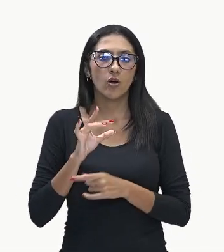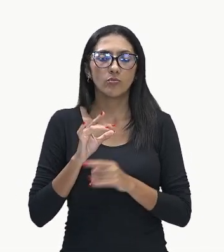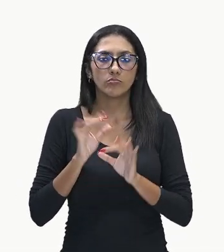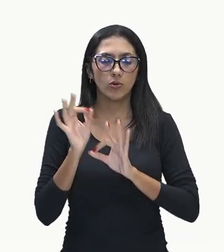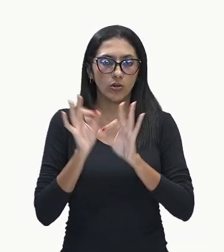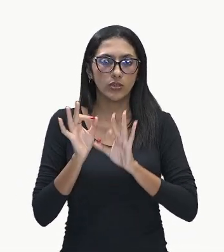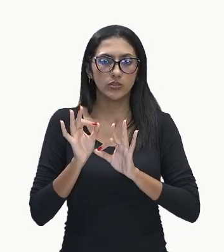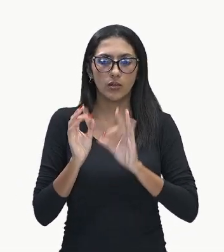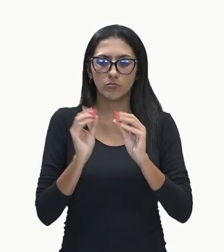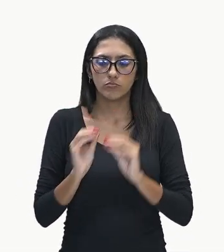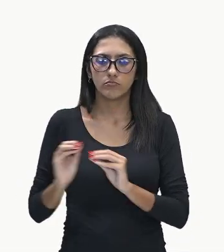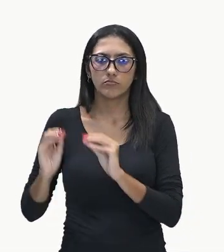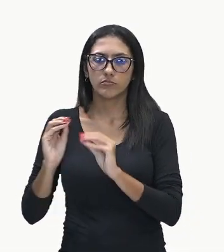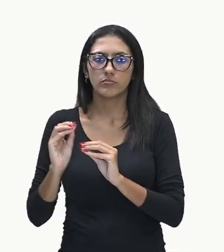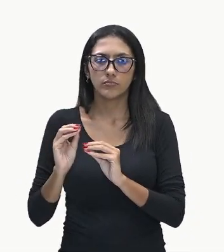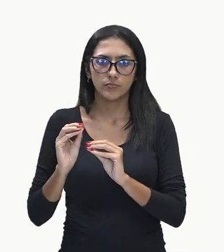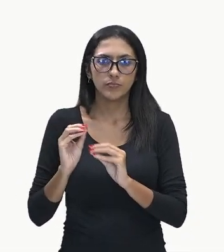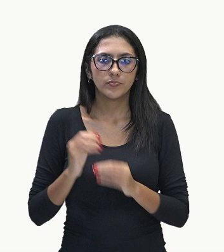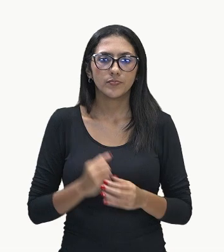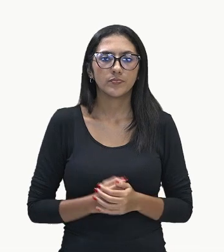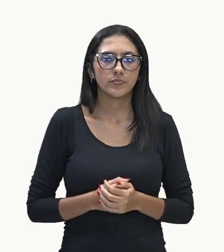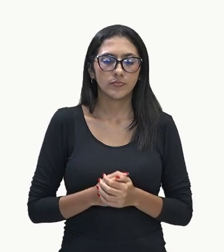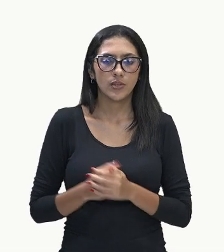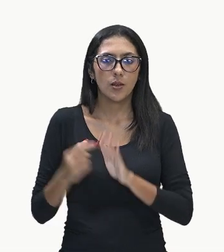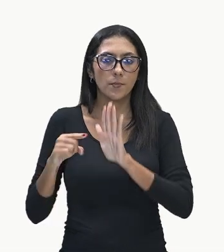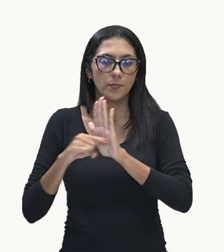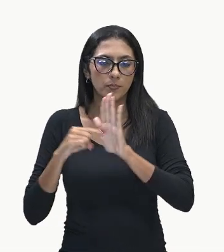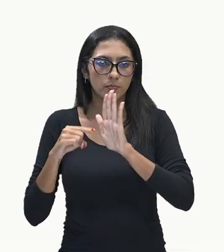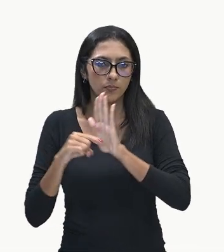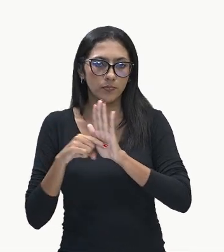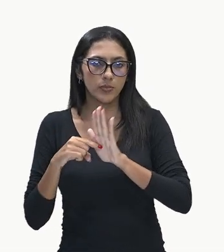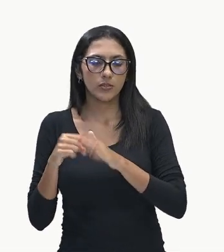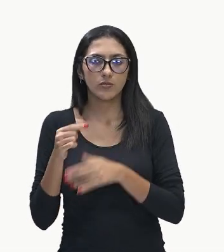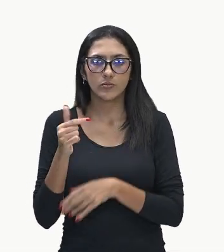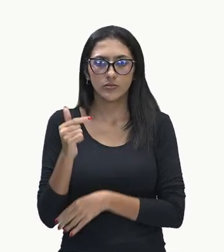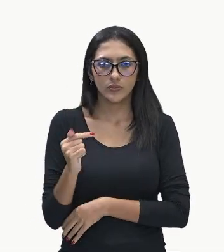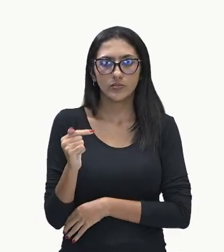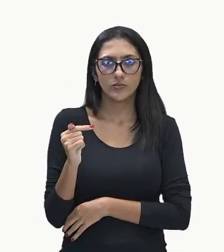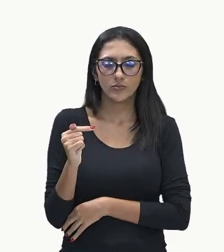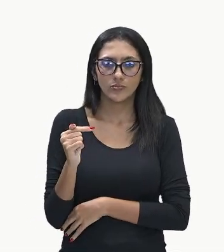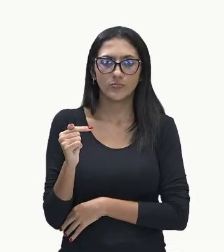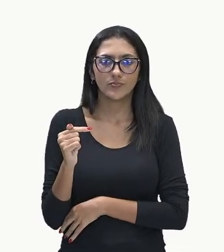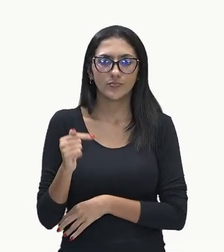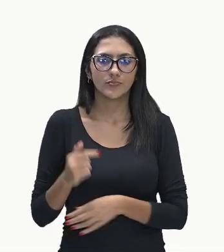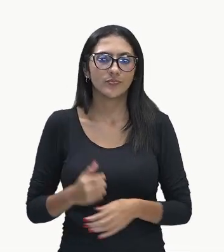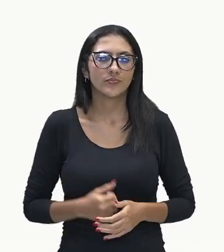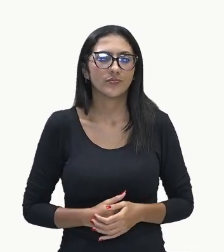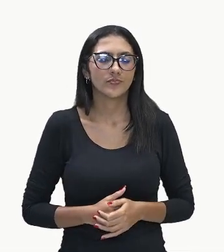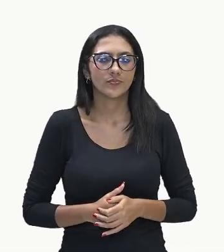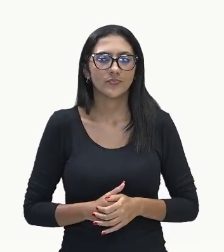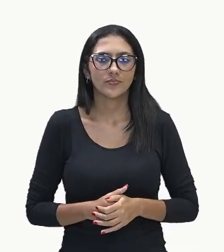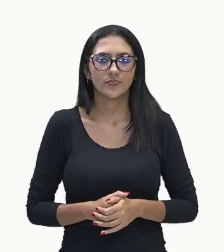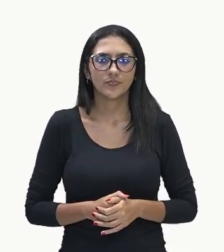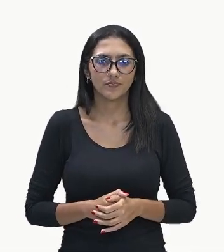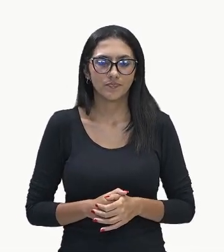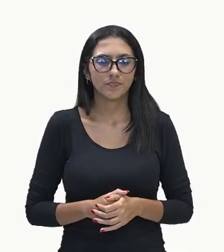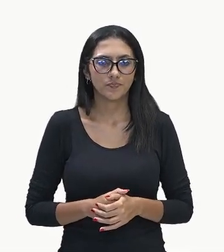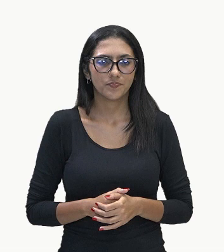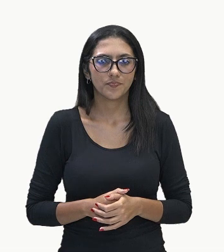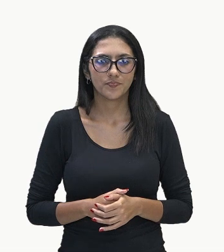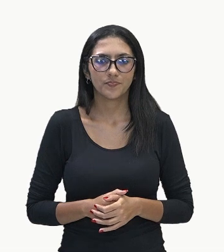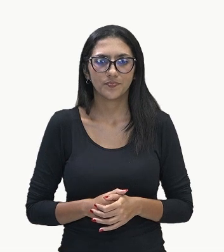vai para lá. Se ele é mais 7, ele vai chegar aqui, menos 7.